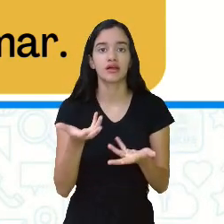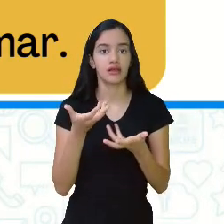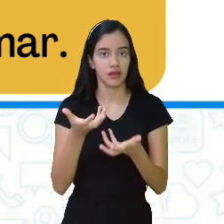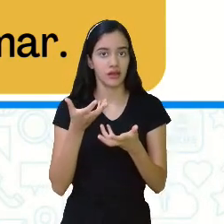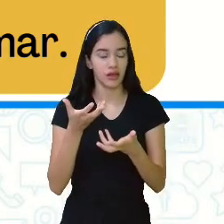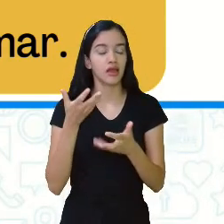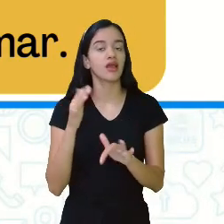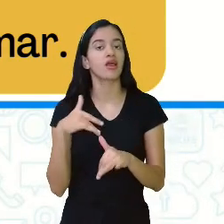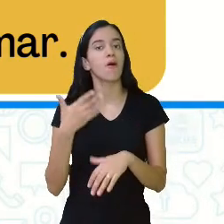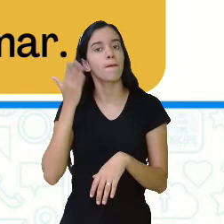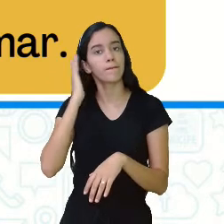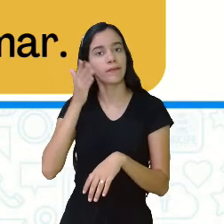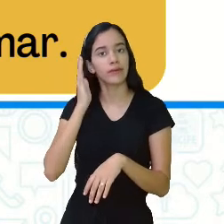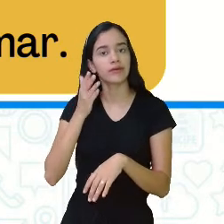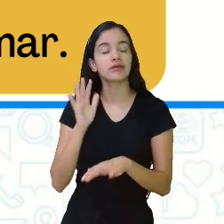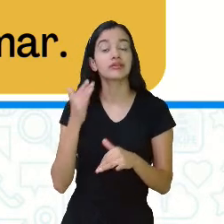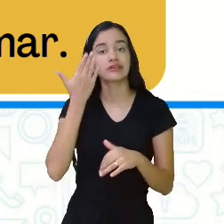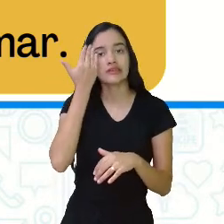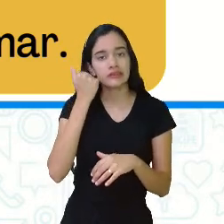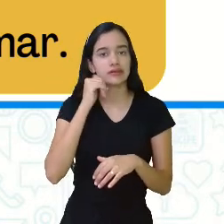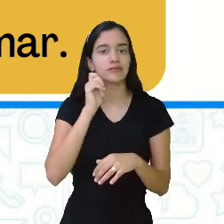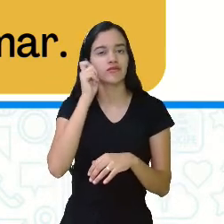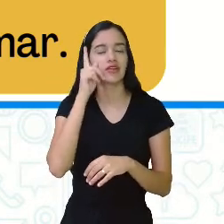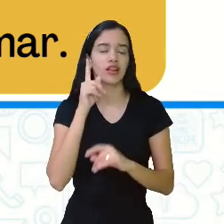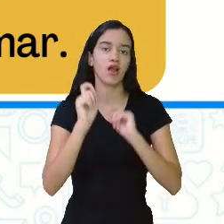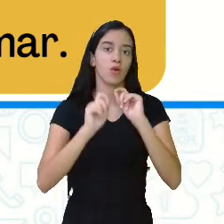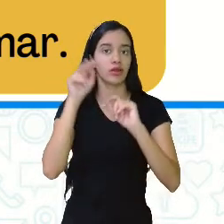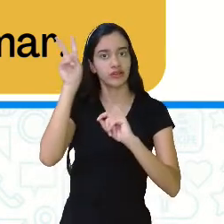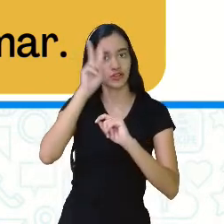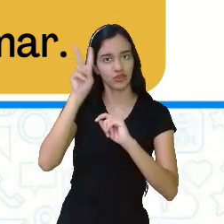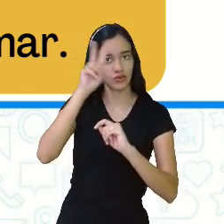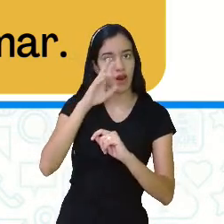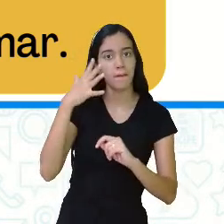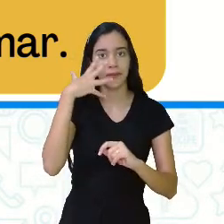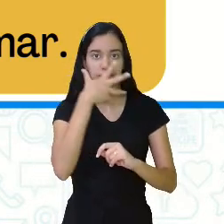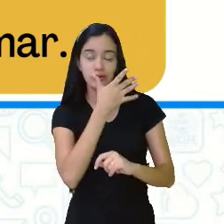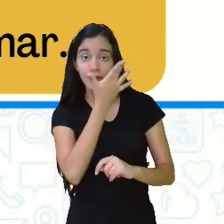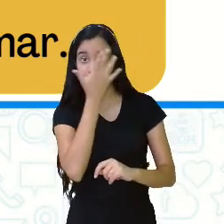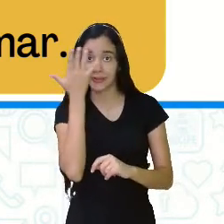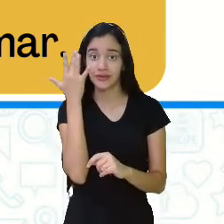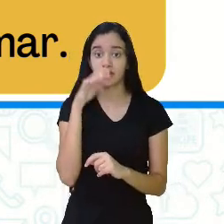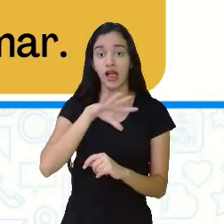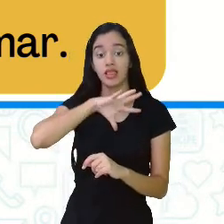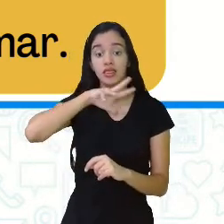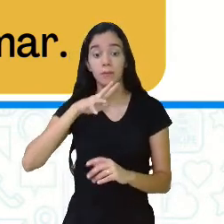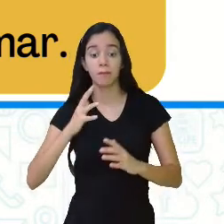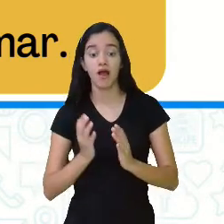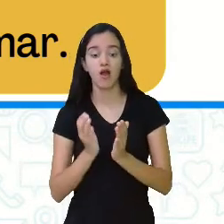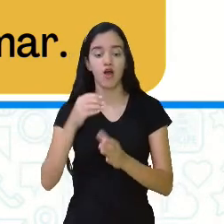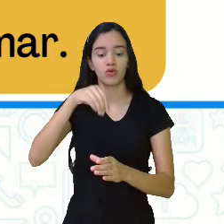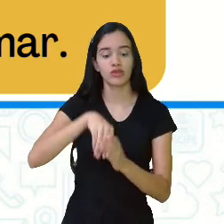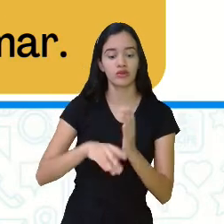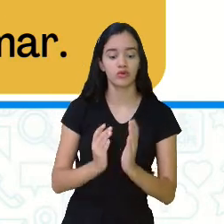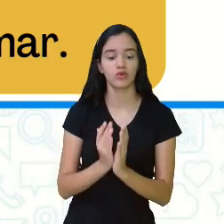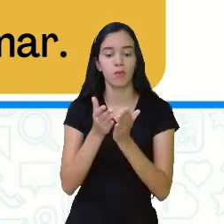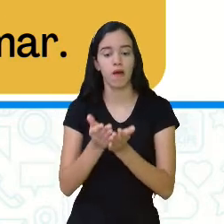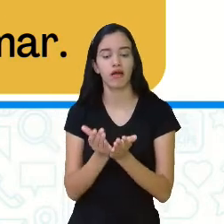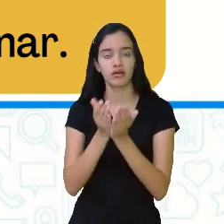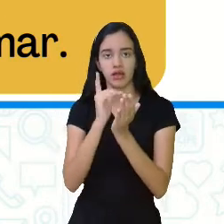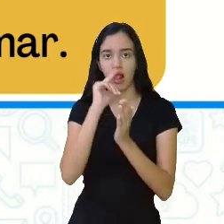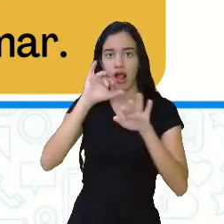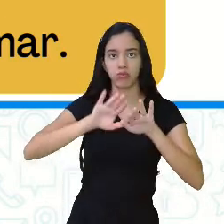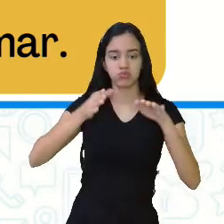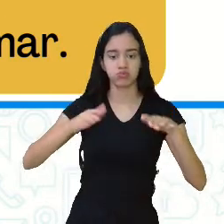saiba inventar histórias bonitas com pessoas e bichos e com barquinhos no mar. Isso é um conjunto